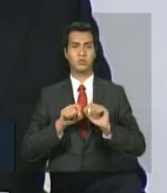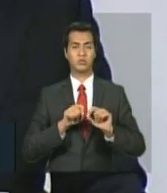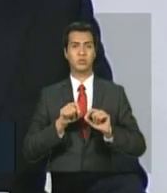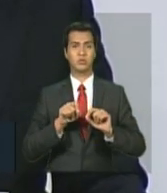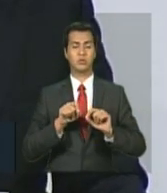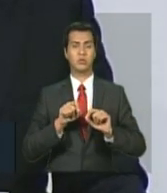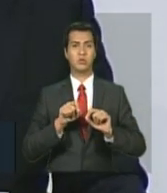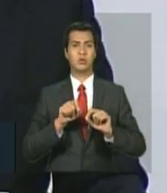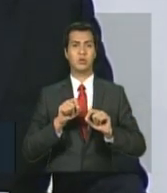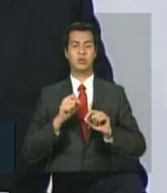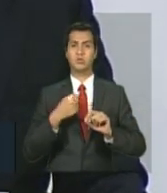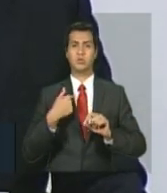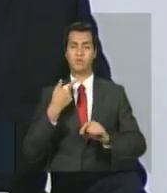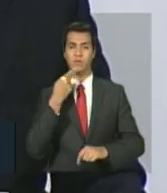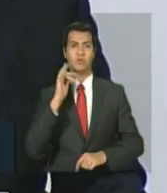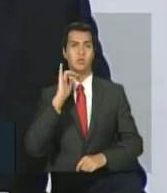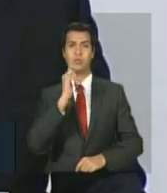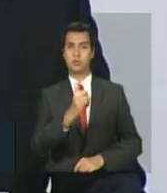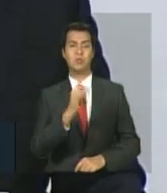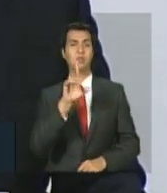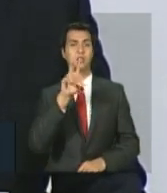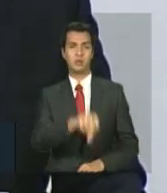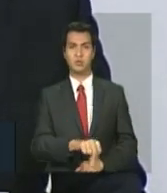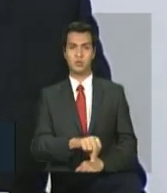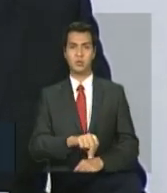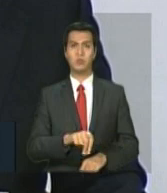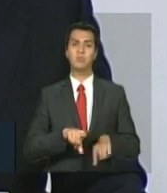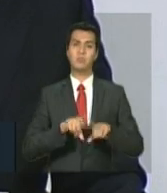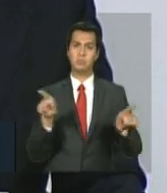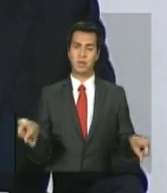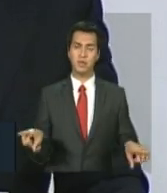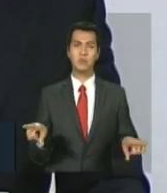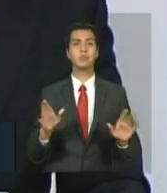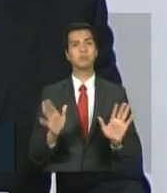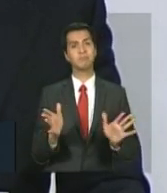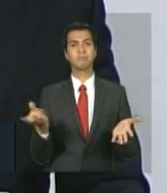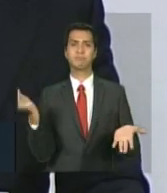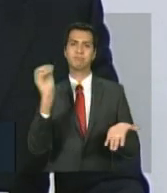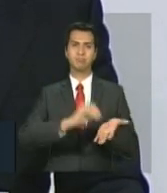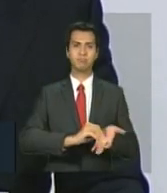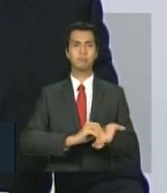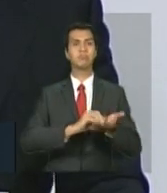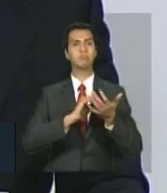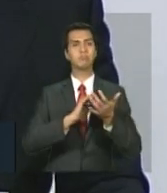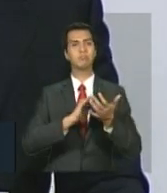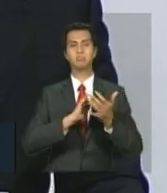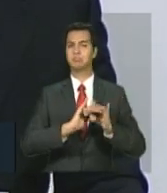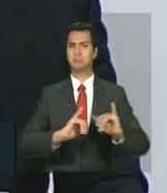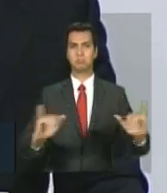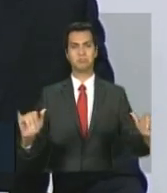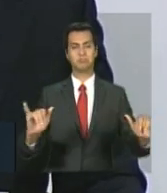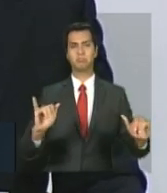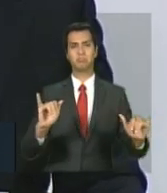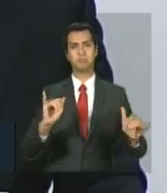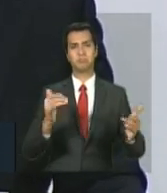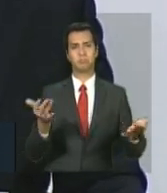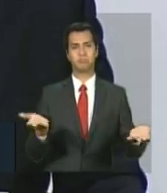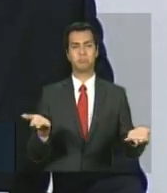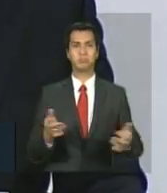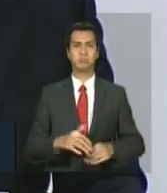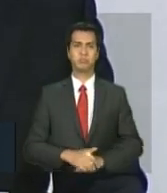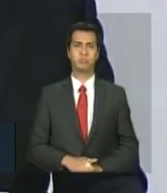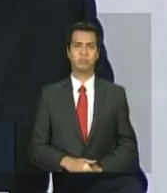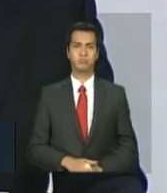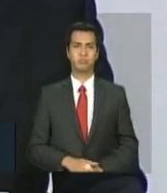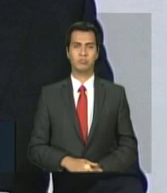de comunicação. Mas, ainda assim, as falsidades foram publicadas. Eu registro isso porque não